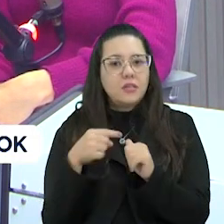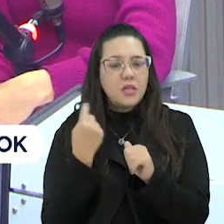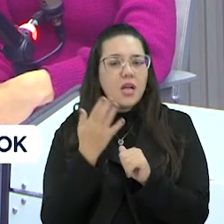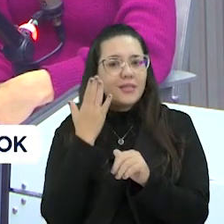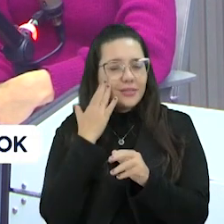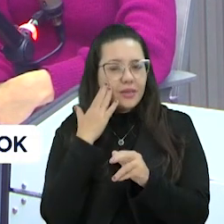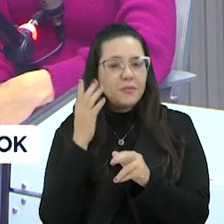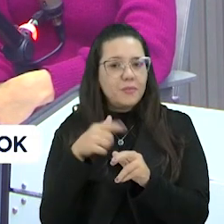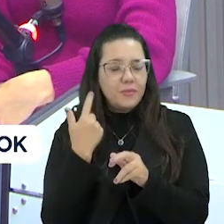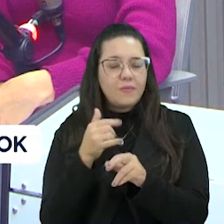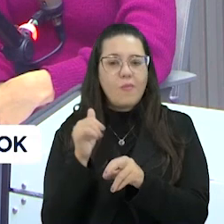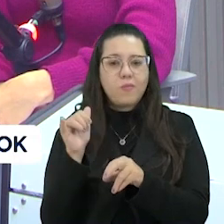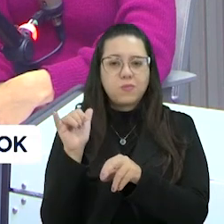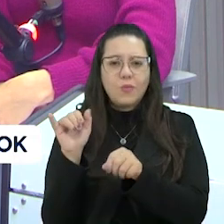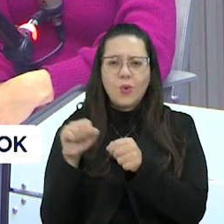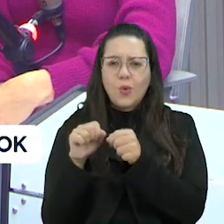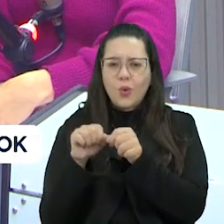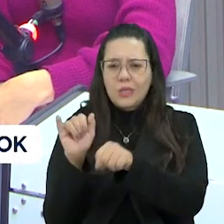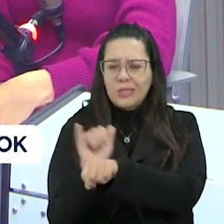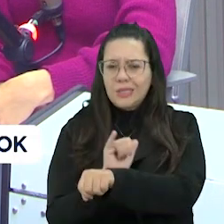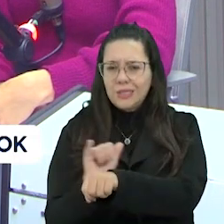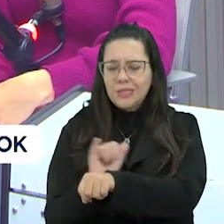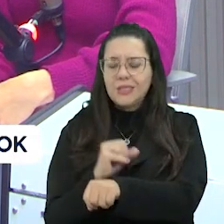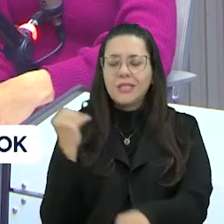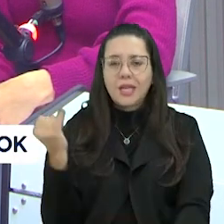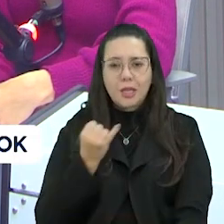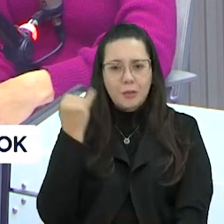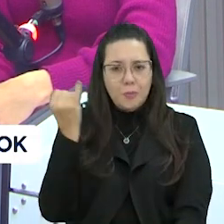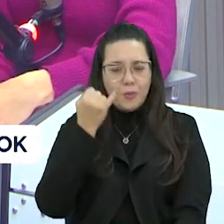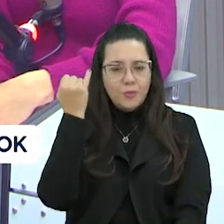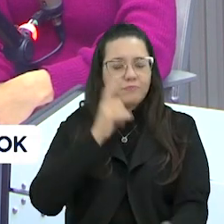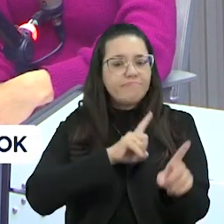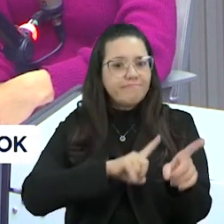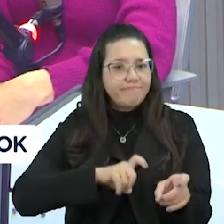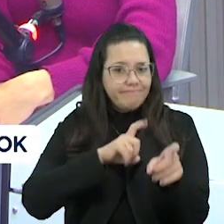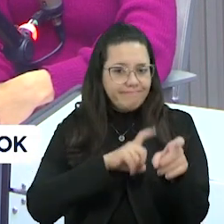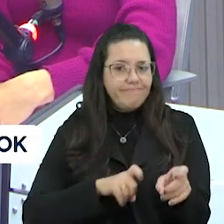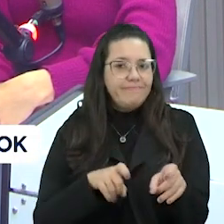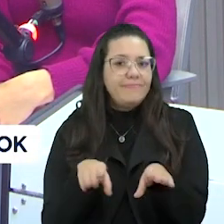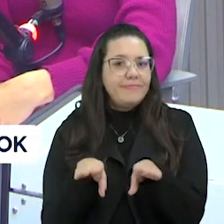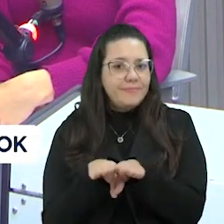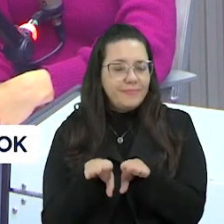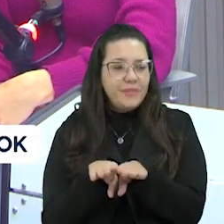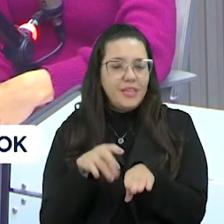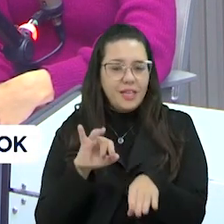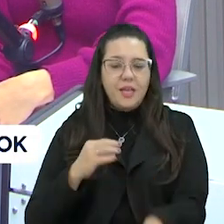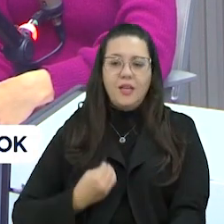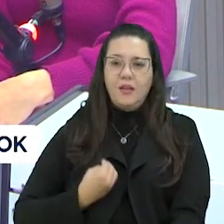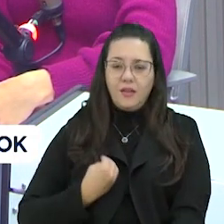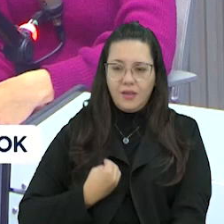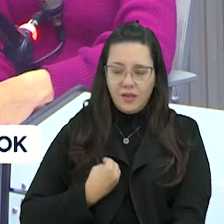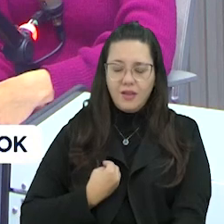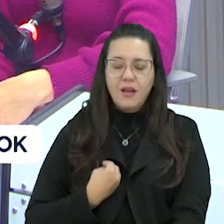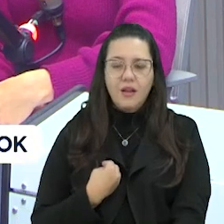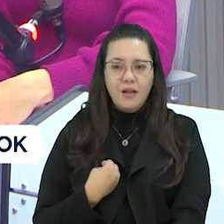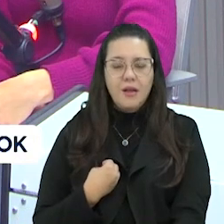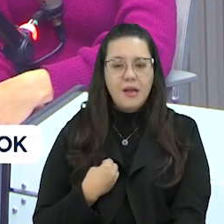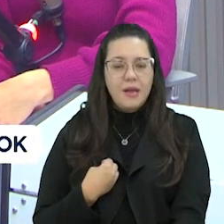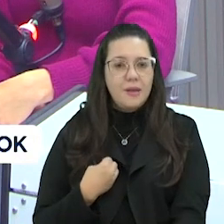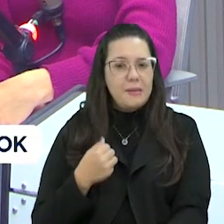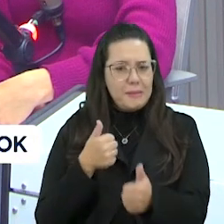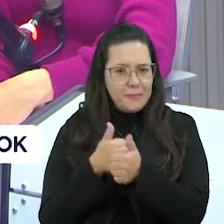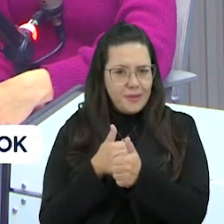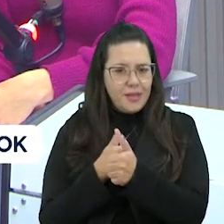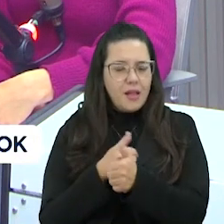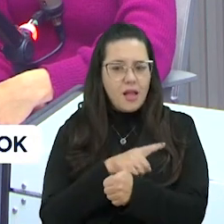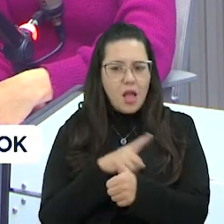sendo um programa essencial, né, na área rural. Então, para quem mora na área rural, quem tem propriedade na área rural,